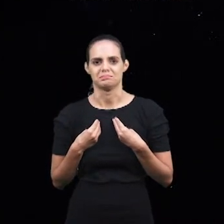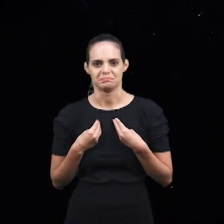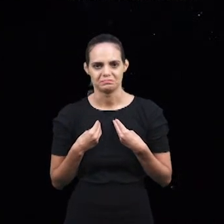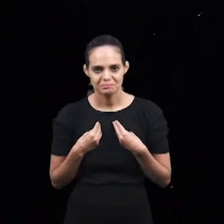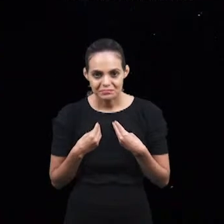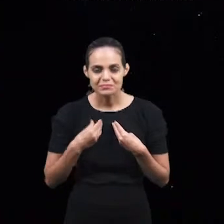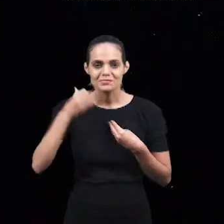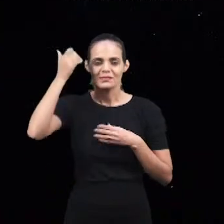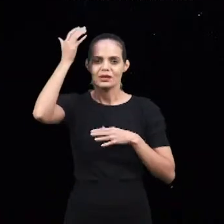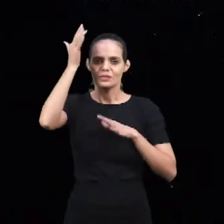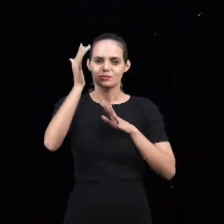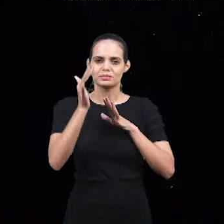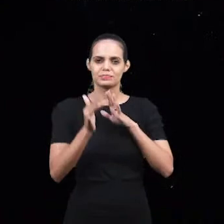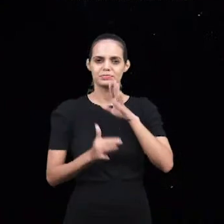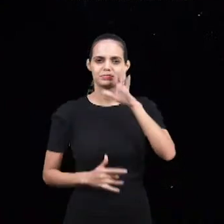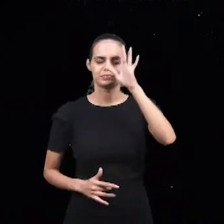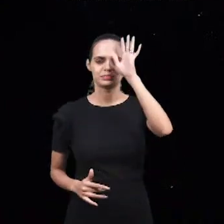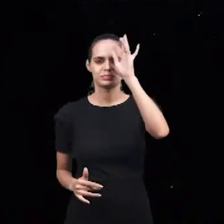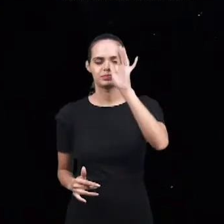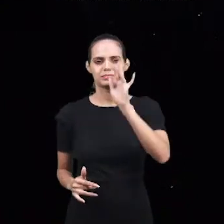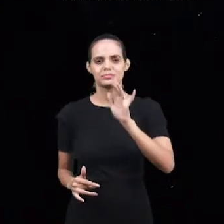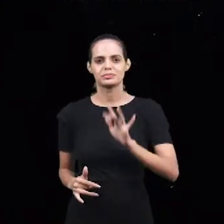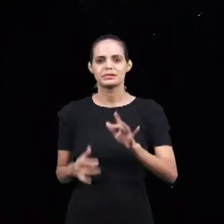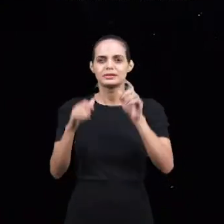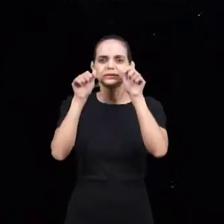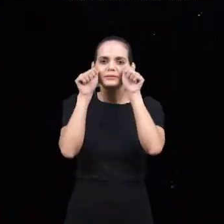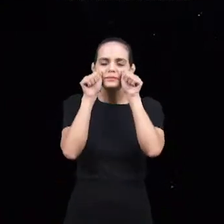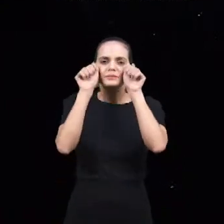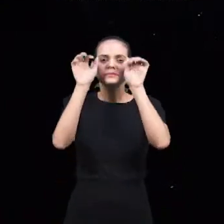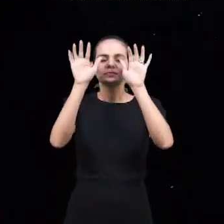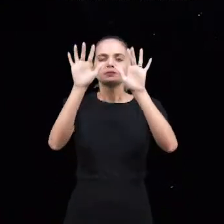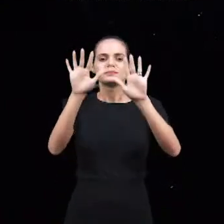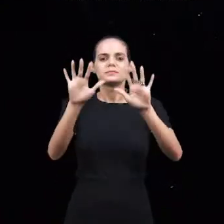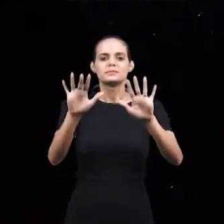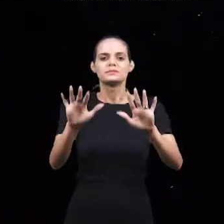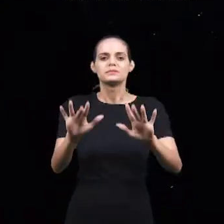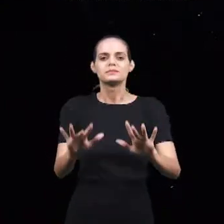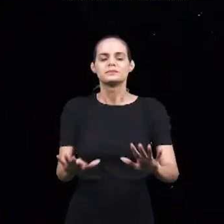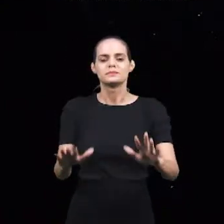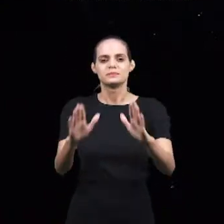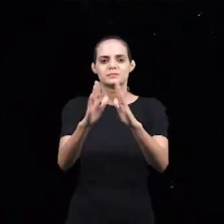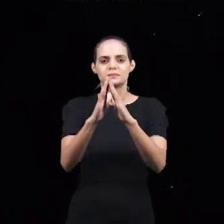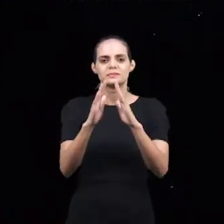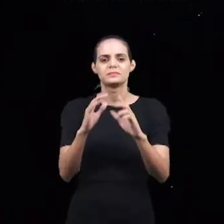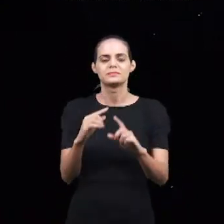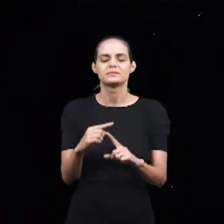nós. Derrama as tuas bênçãos, a tua